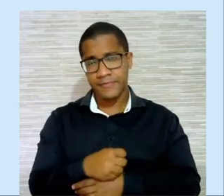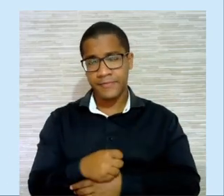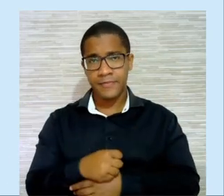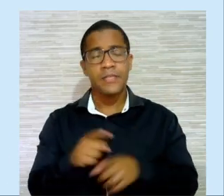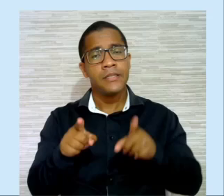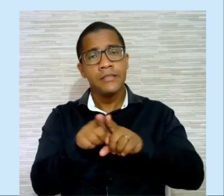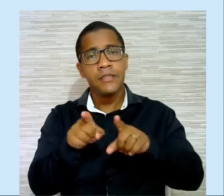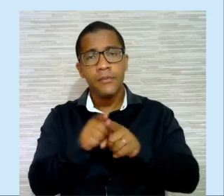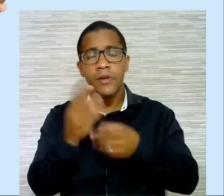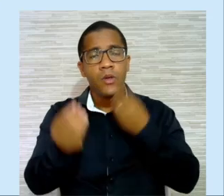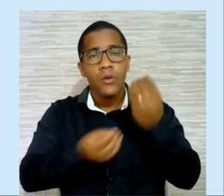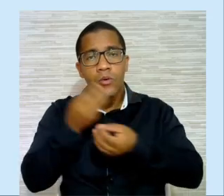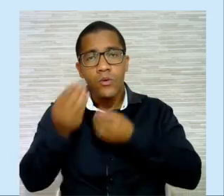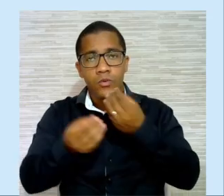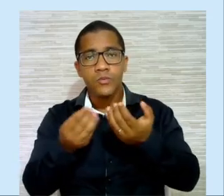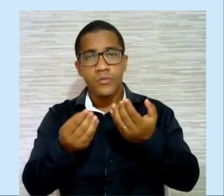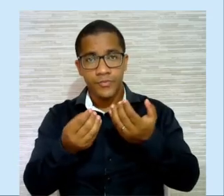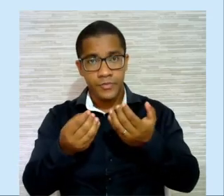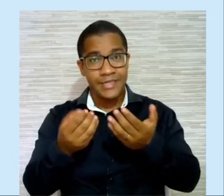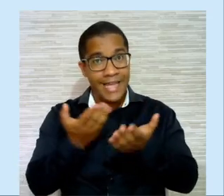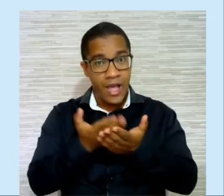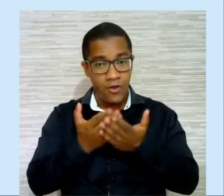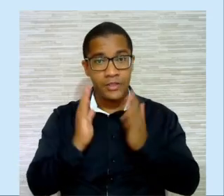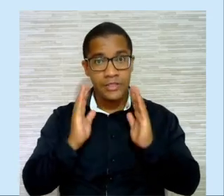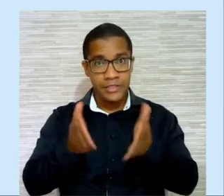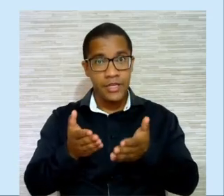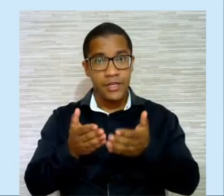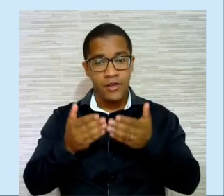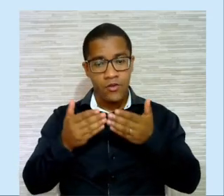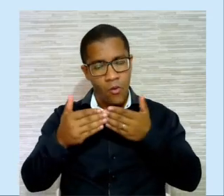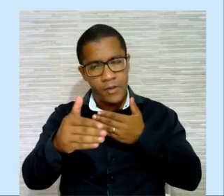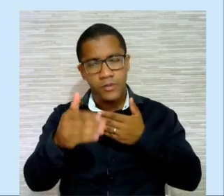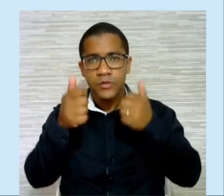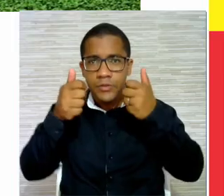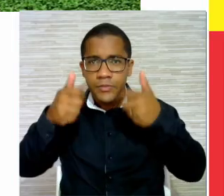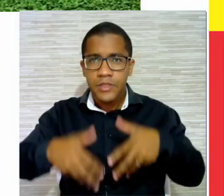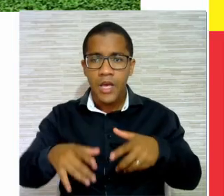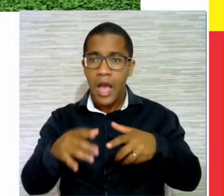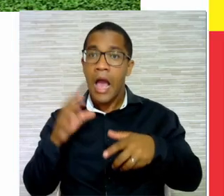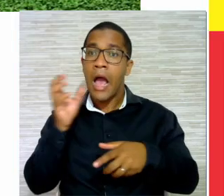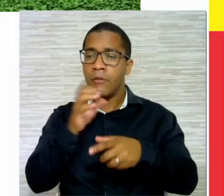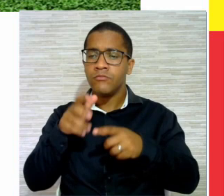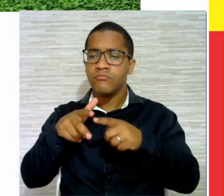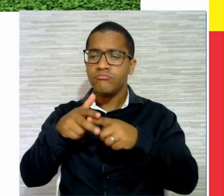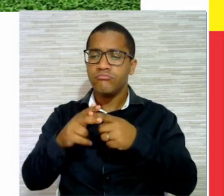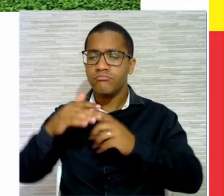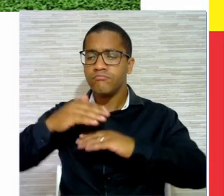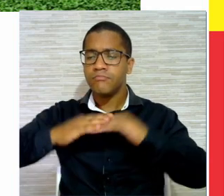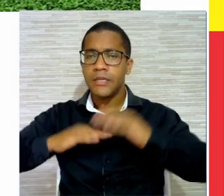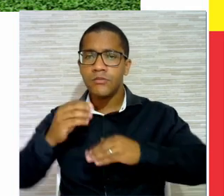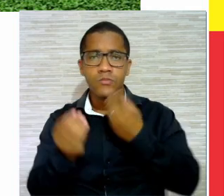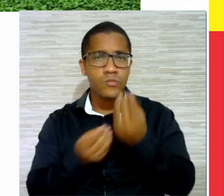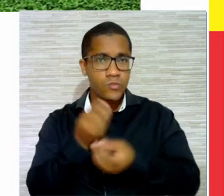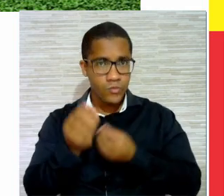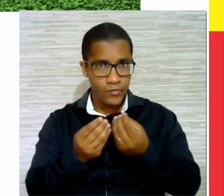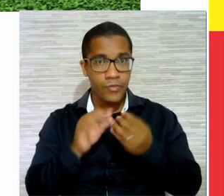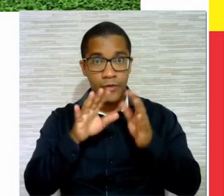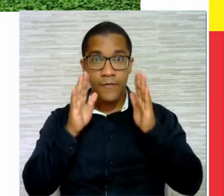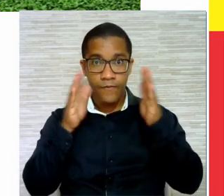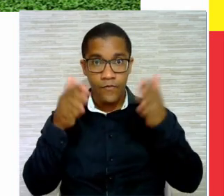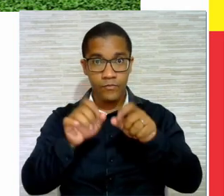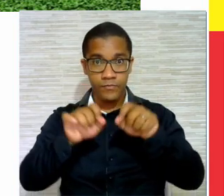ferramentas e técnicas, que é o que a gente vem falando desde o início da aula, ok? Vamos lá. A gente também tem na tela